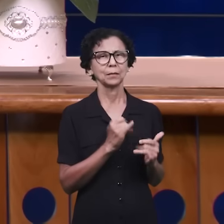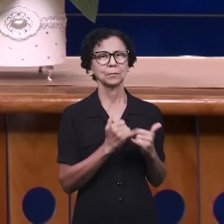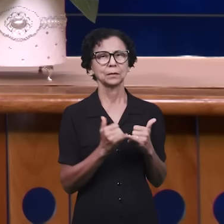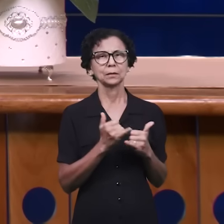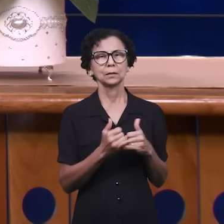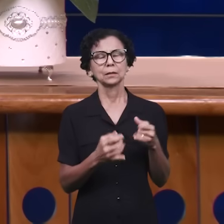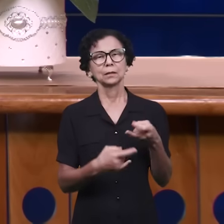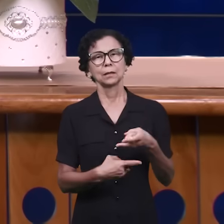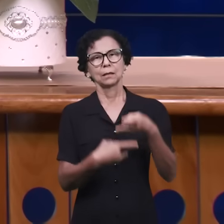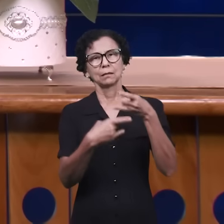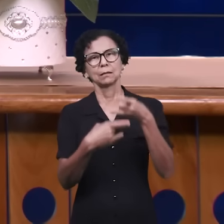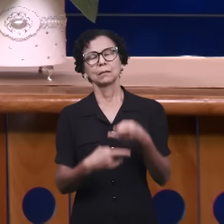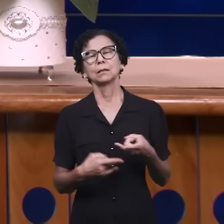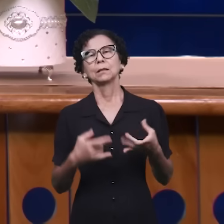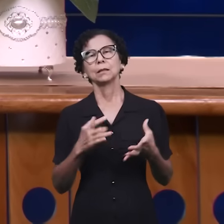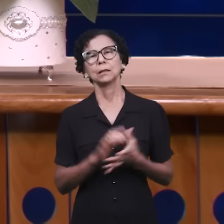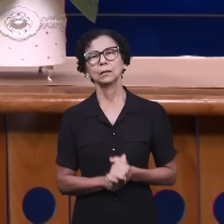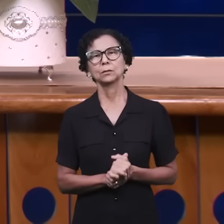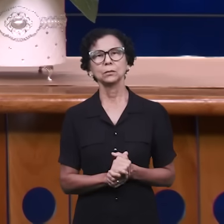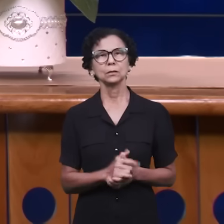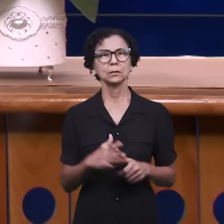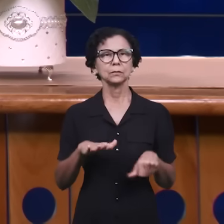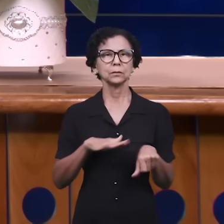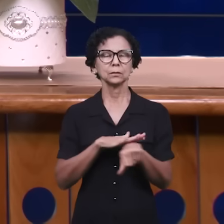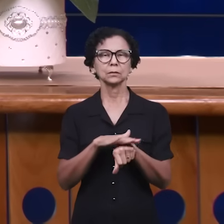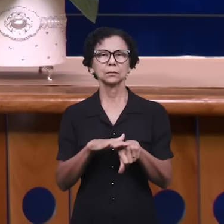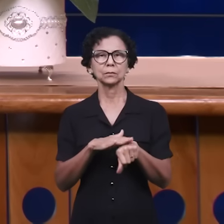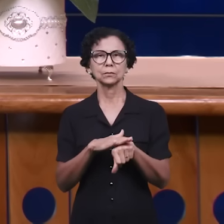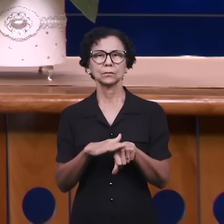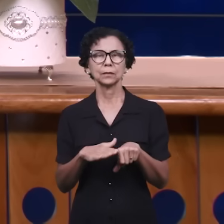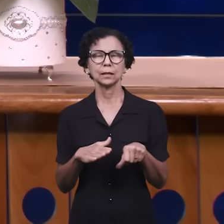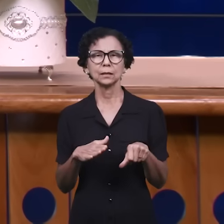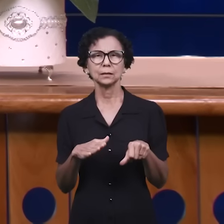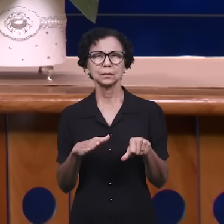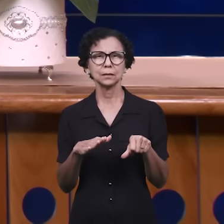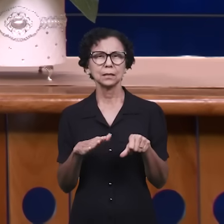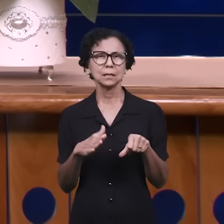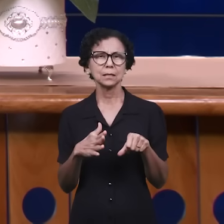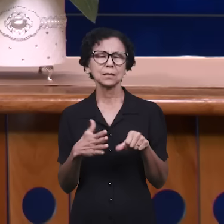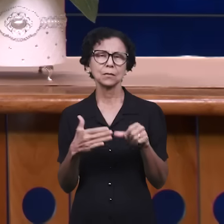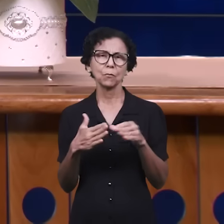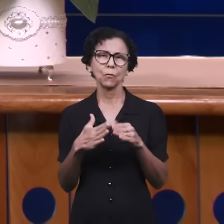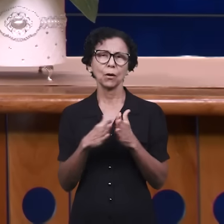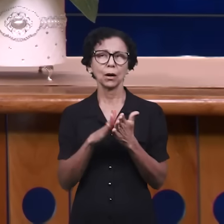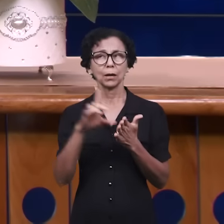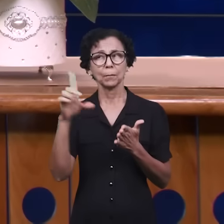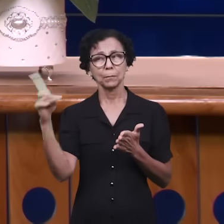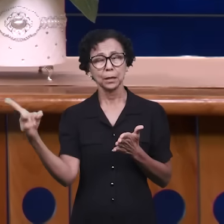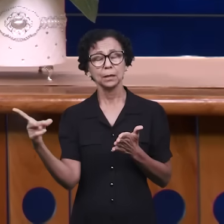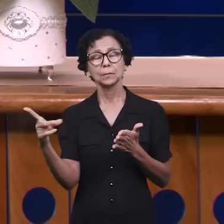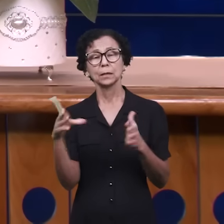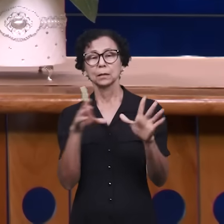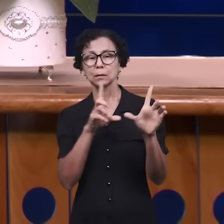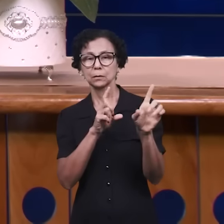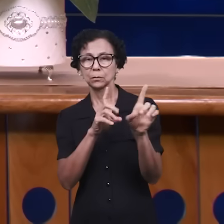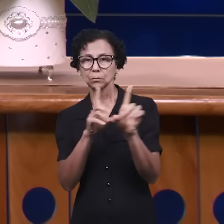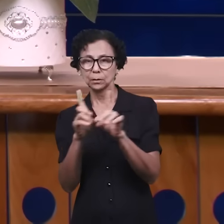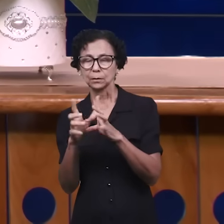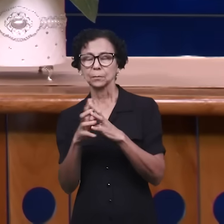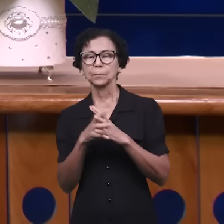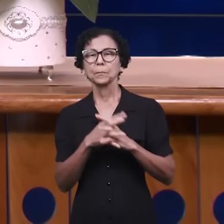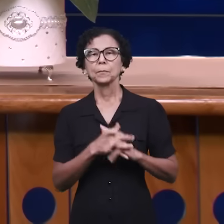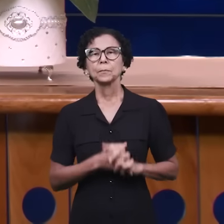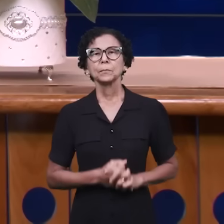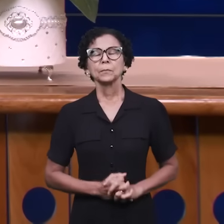live, de podcast, que é o Conversas Bíblicas e que nos agrega muito no conhecimento daquilo que é a doutrina, aquilo que a palavra do Senhor